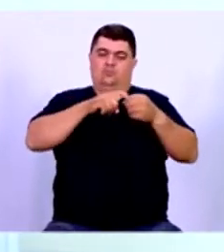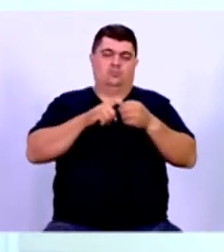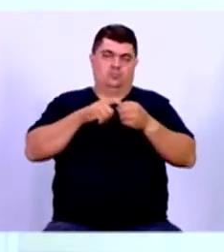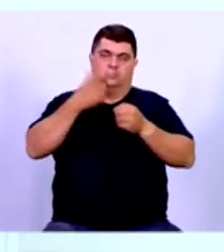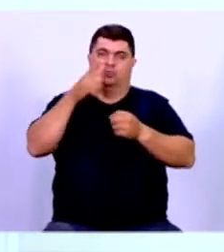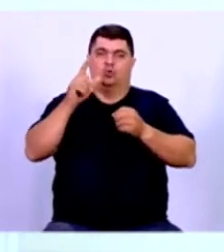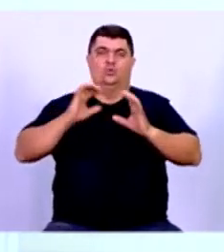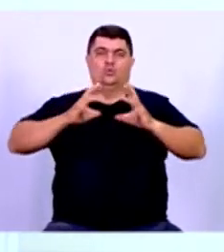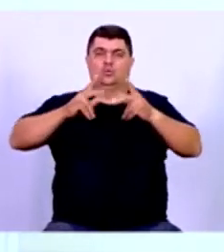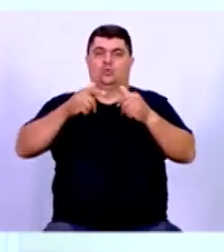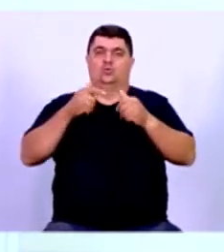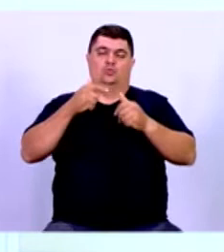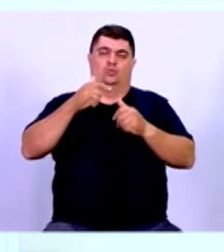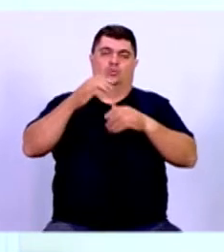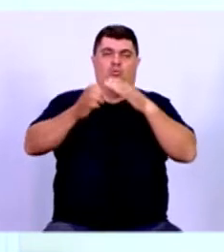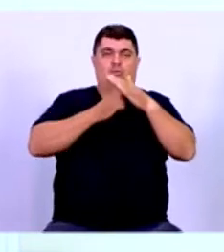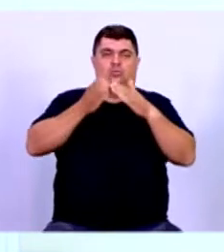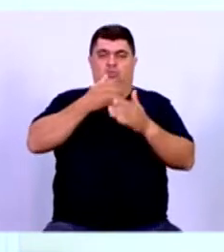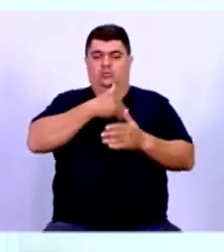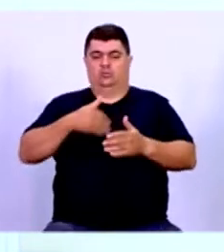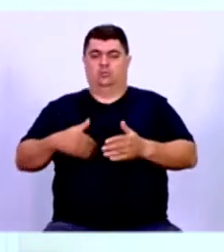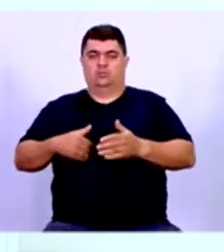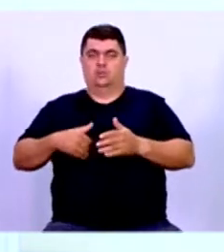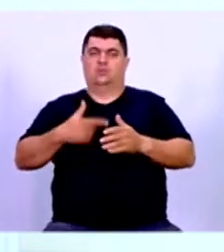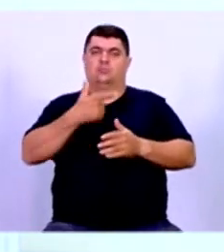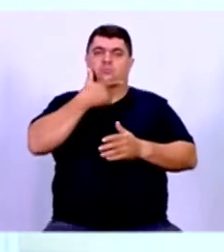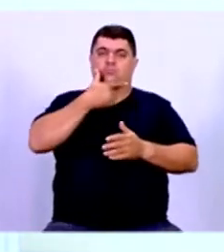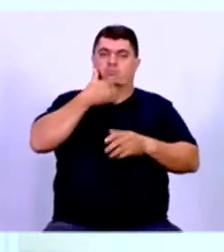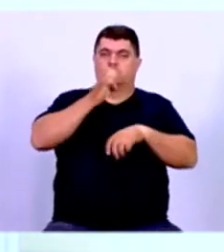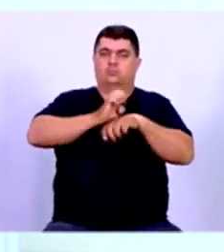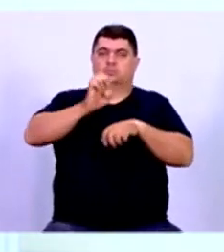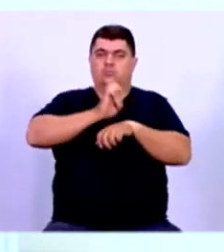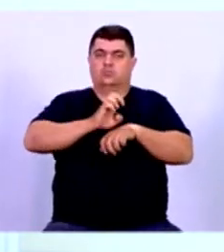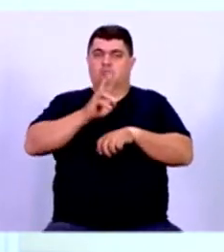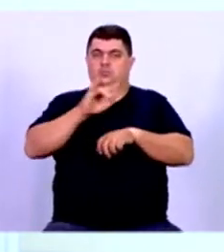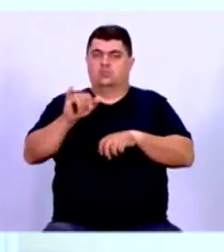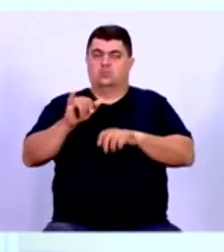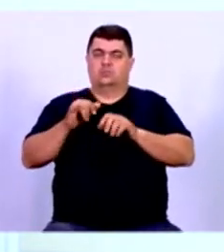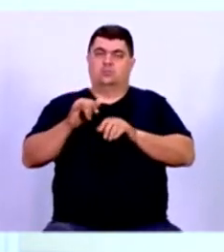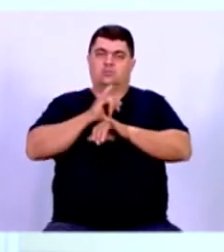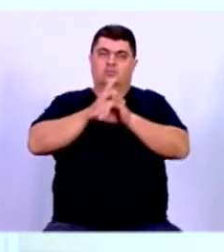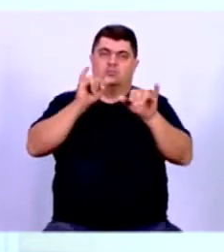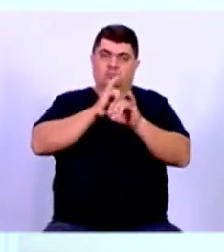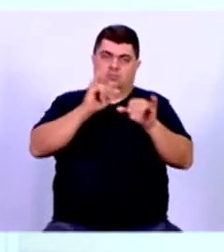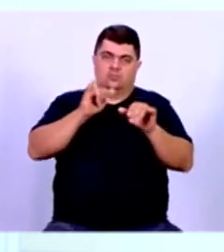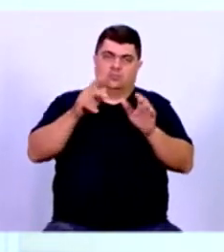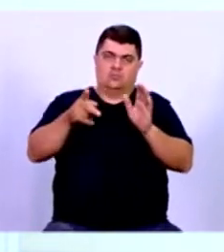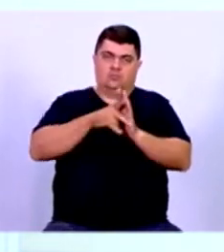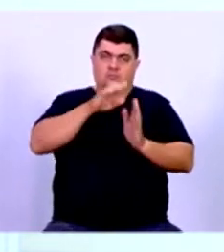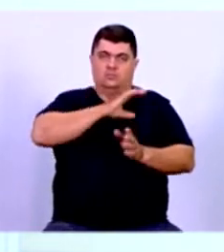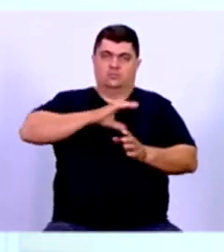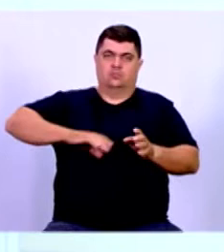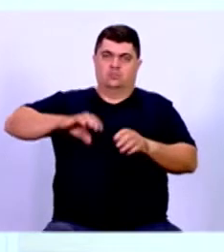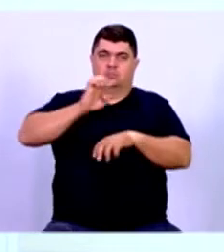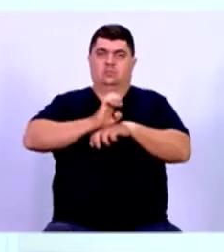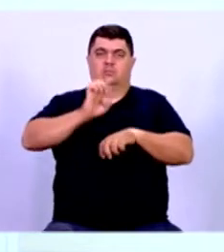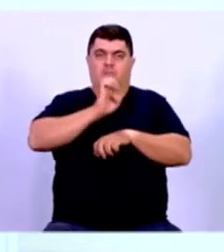com todos esses órgãos. Então, as vagas de estágio vão ser informadas pelo coordenador de